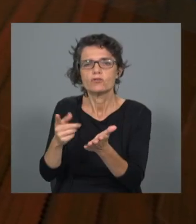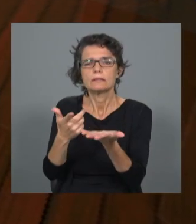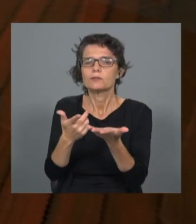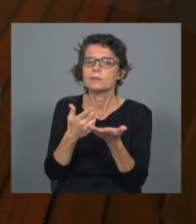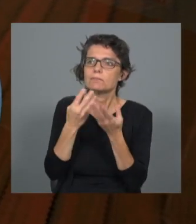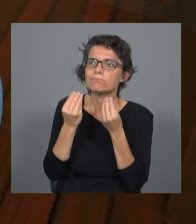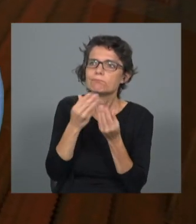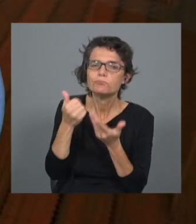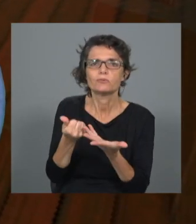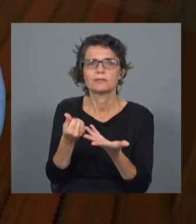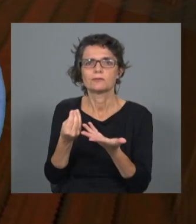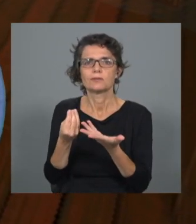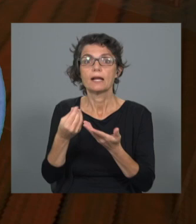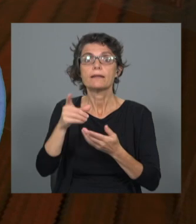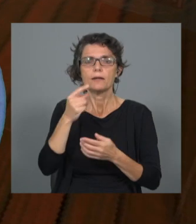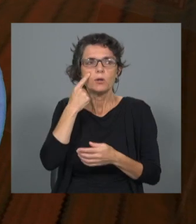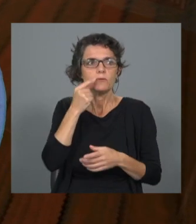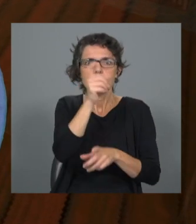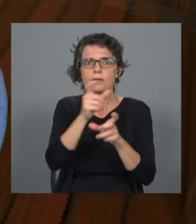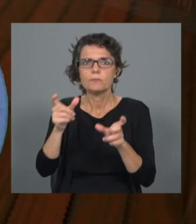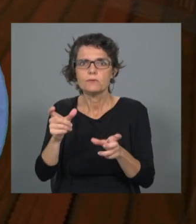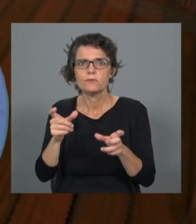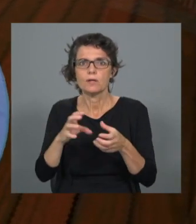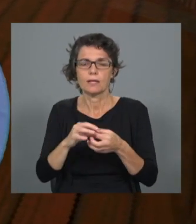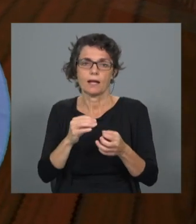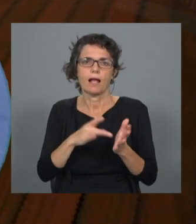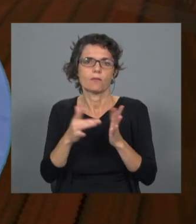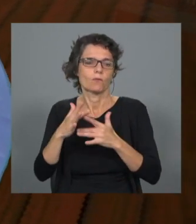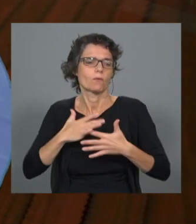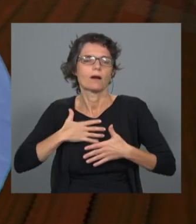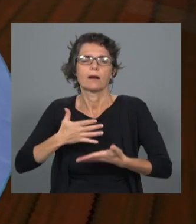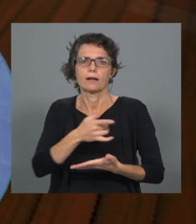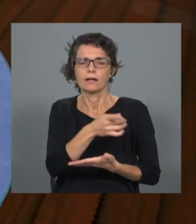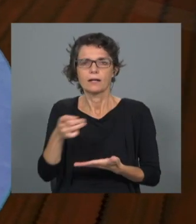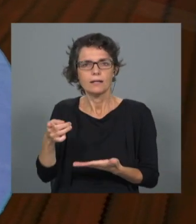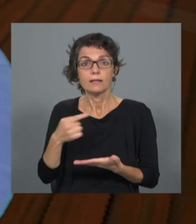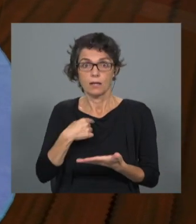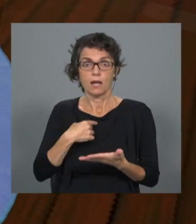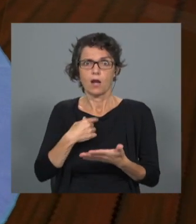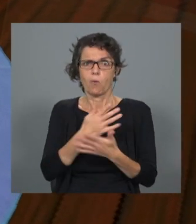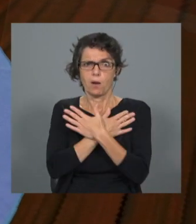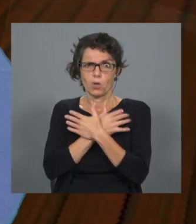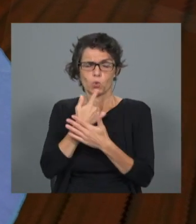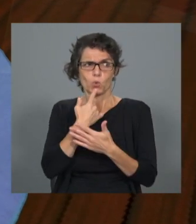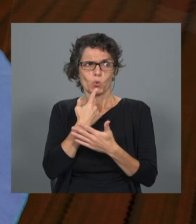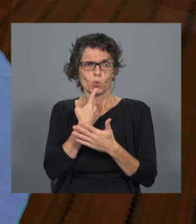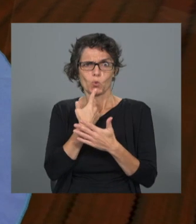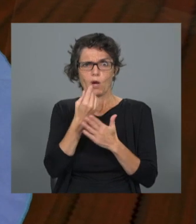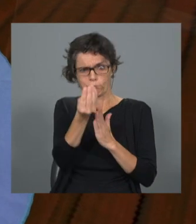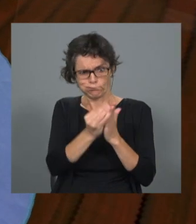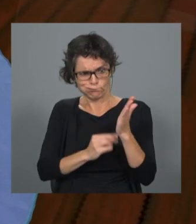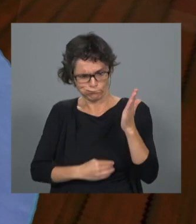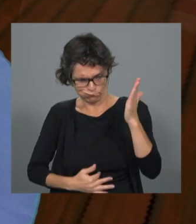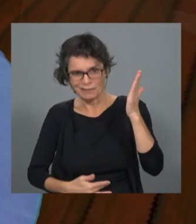Depois, conhecer muitos cristãos, tenho muitos amigos, tenho uma agenda telefónica que, graças a Deus,